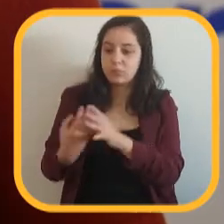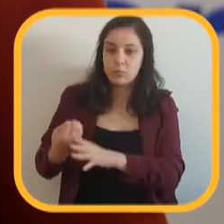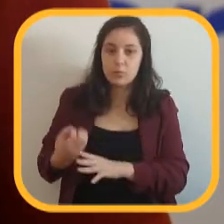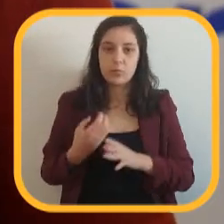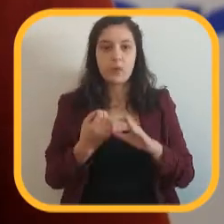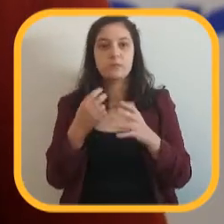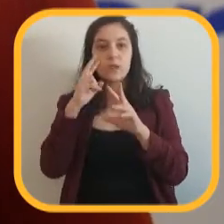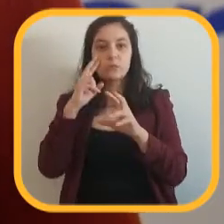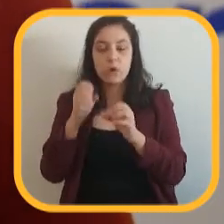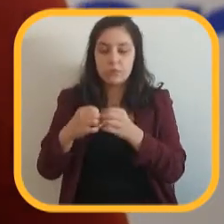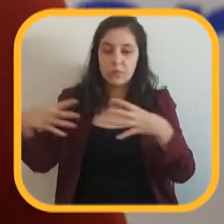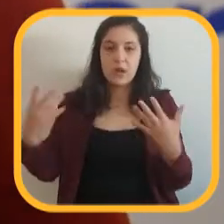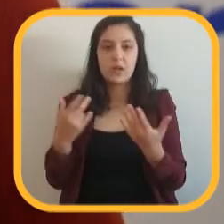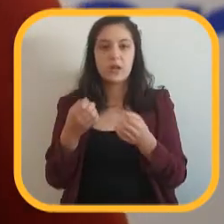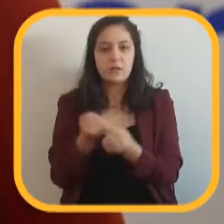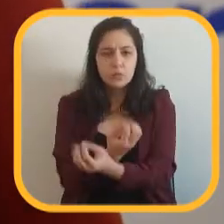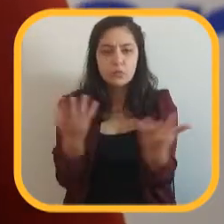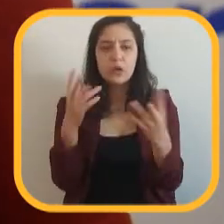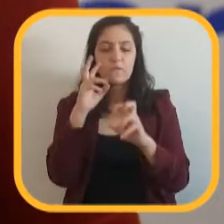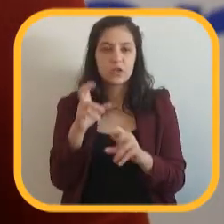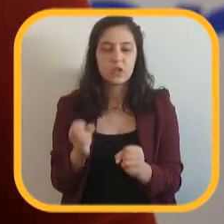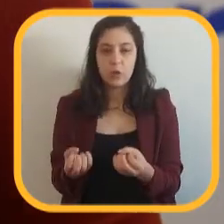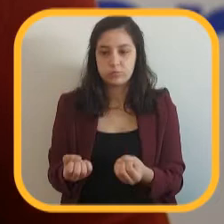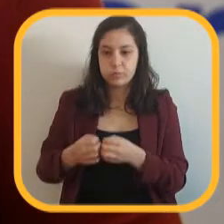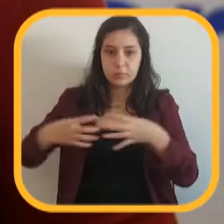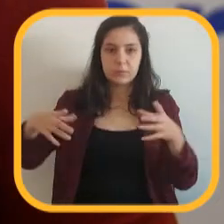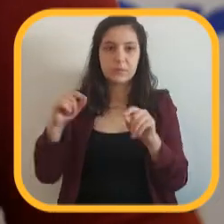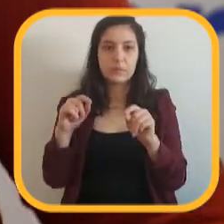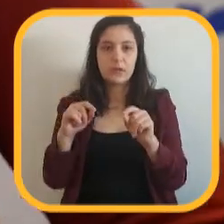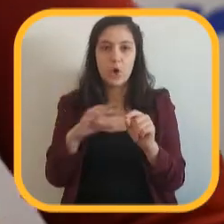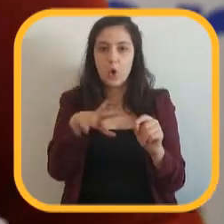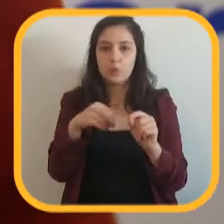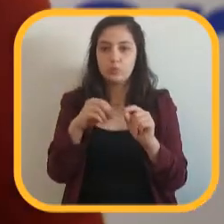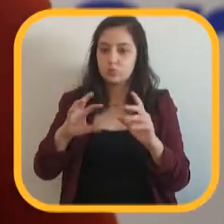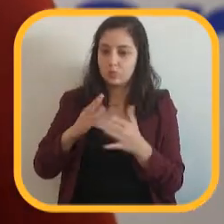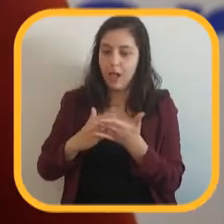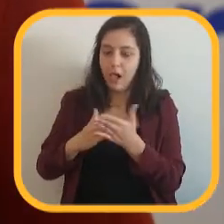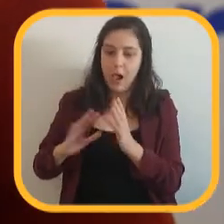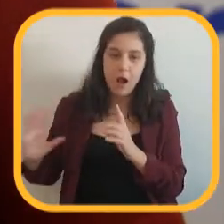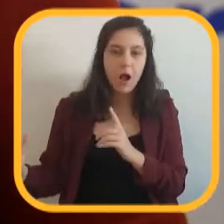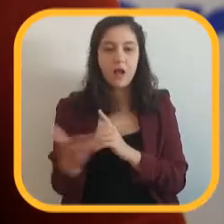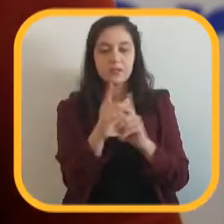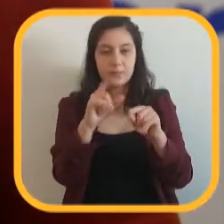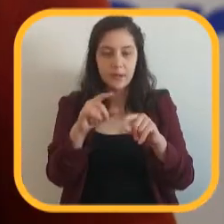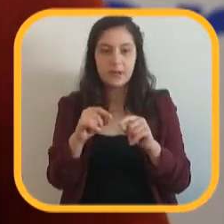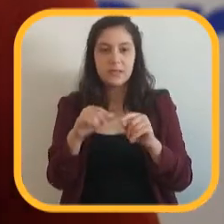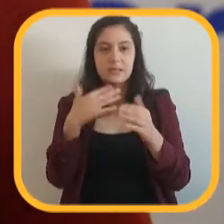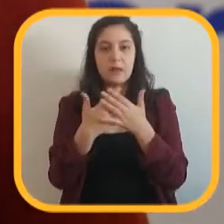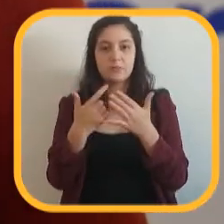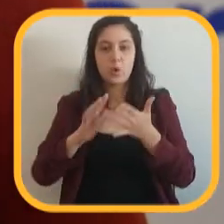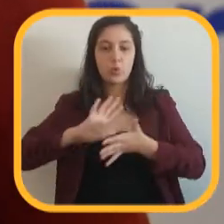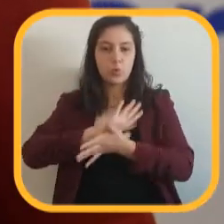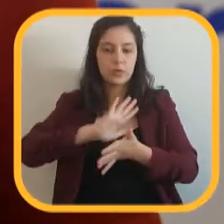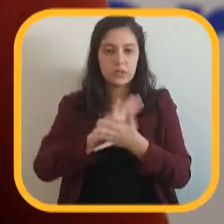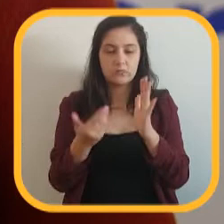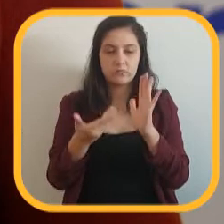publicações, aumentar a investigação e, portanto, a divulgação dessa investigação para o resto do mundo académico. Publicações